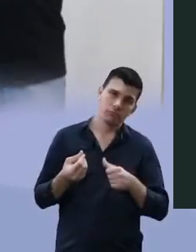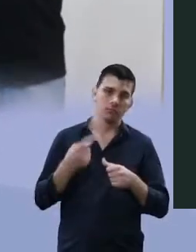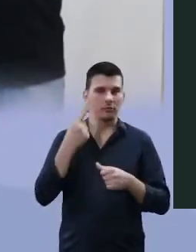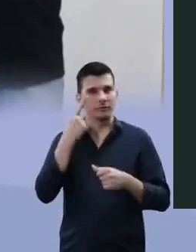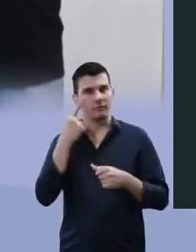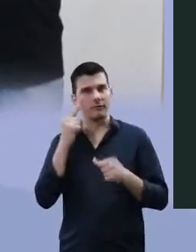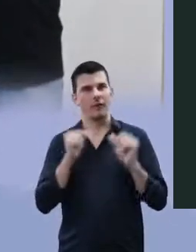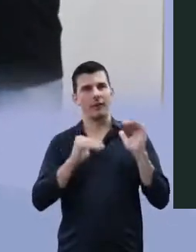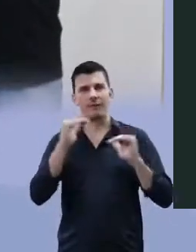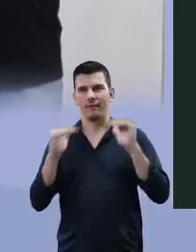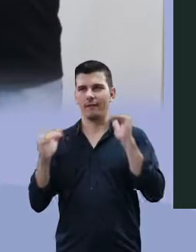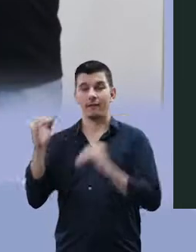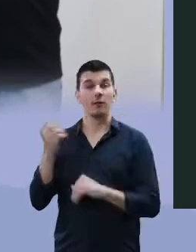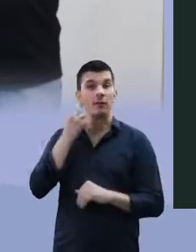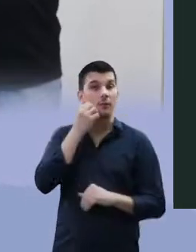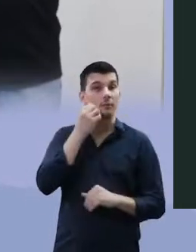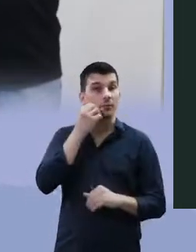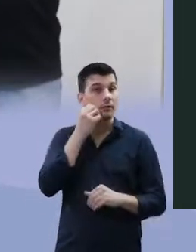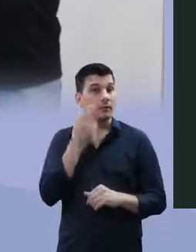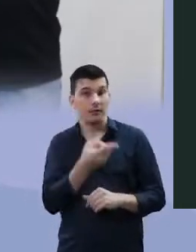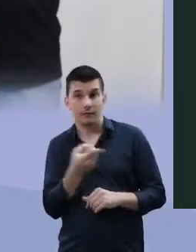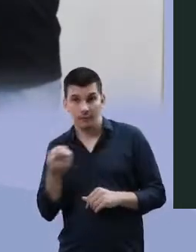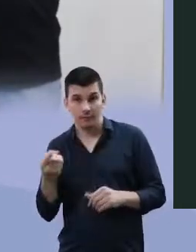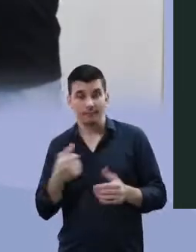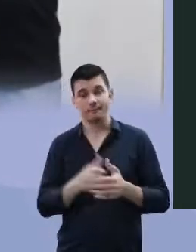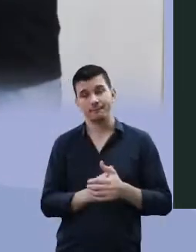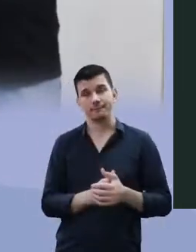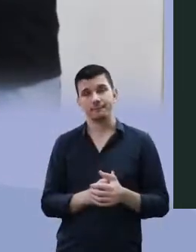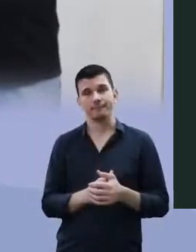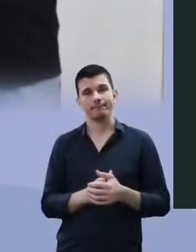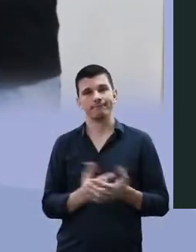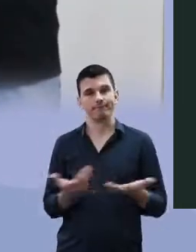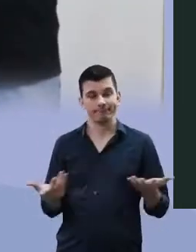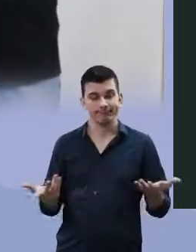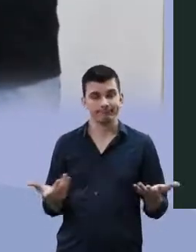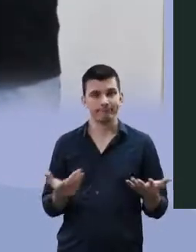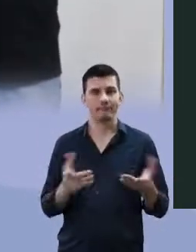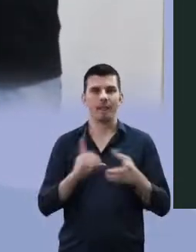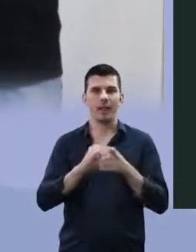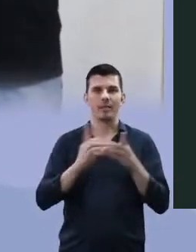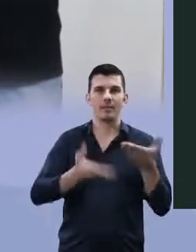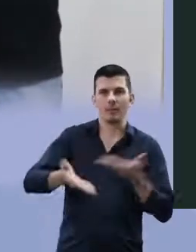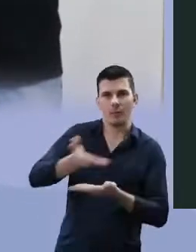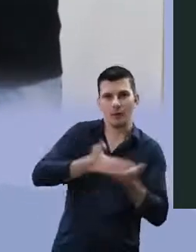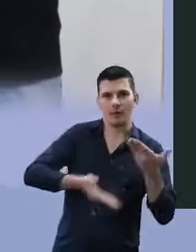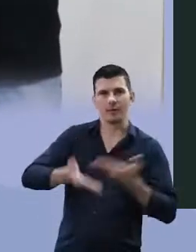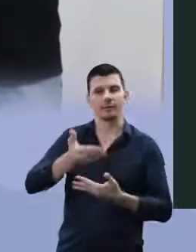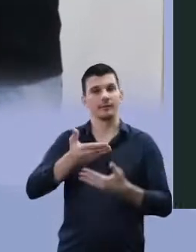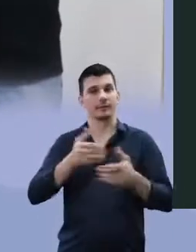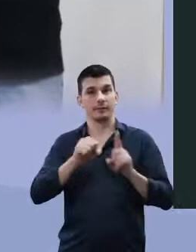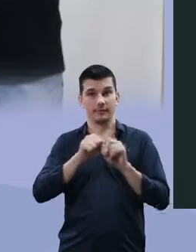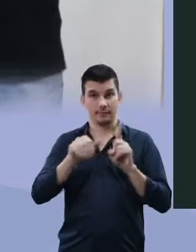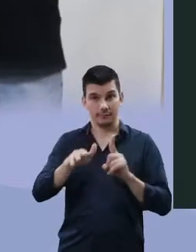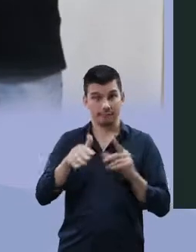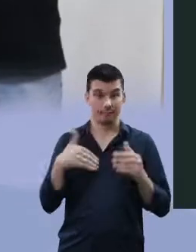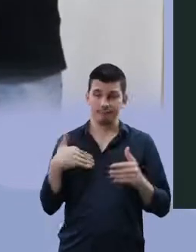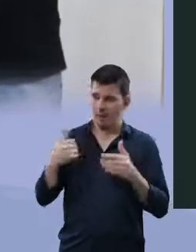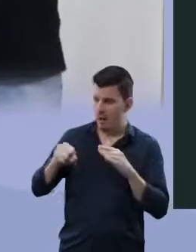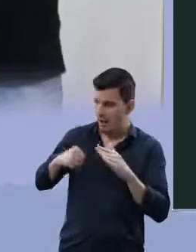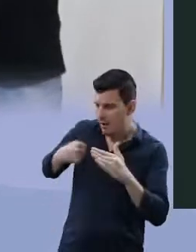da meritocracia, perdão, o gaguejamento aqui, da meritocracia, né, e,